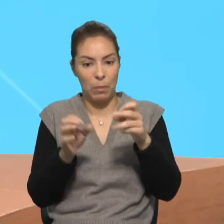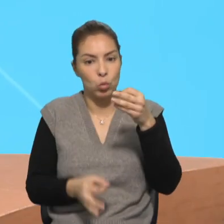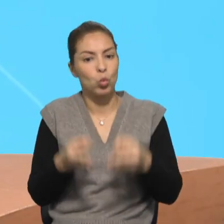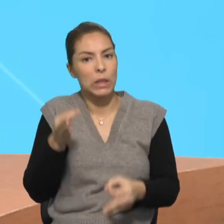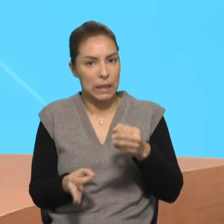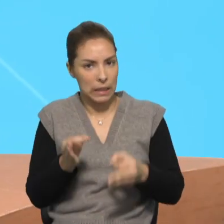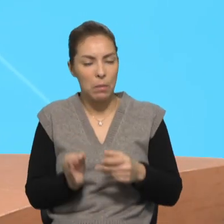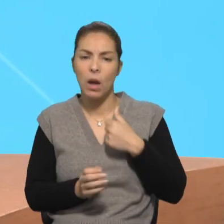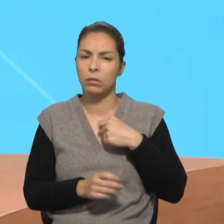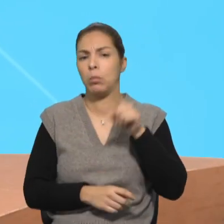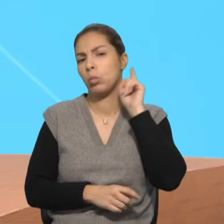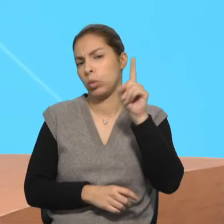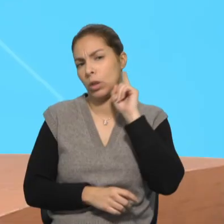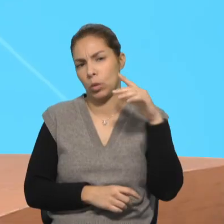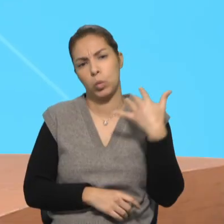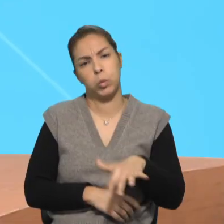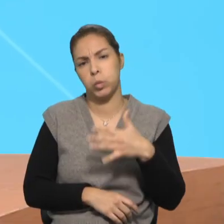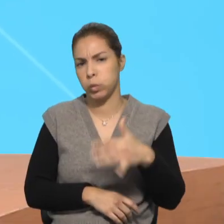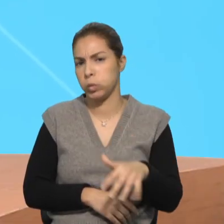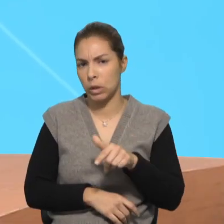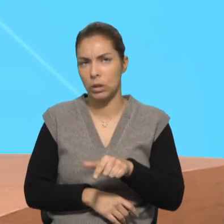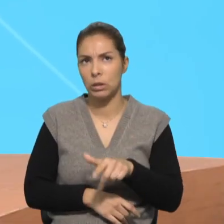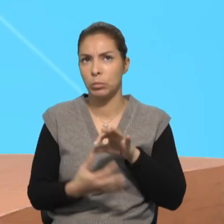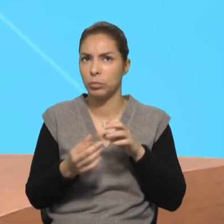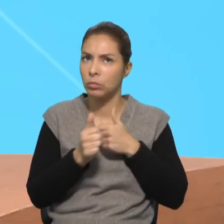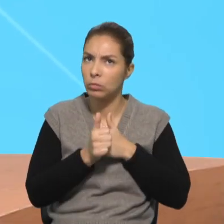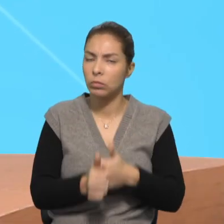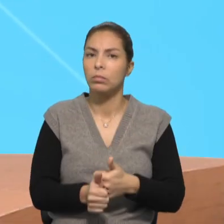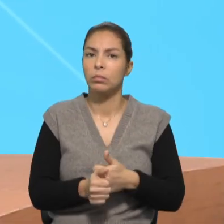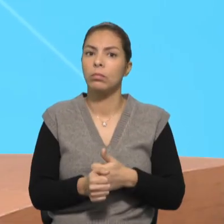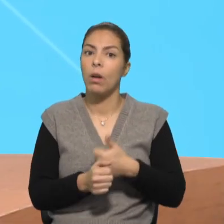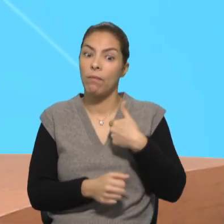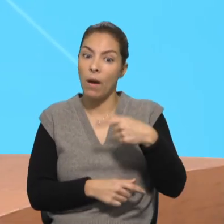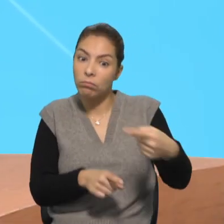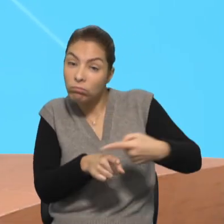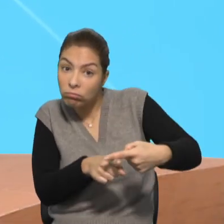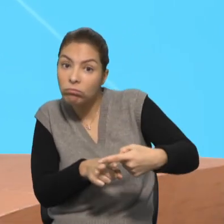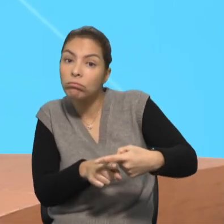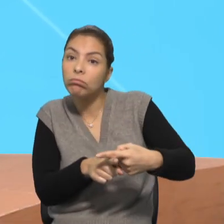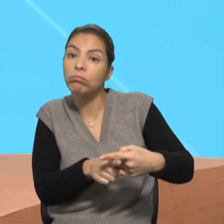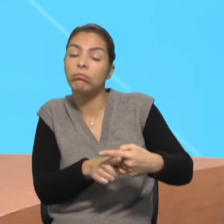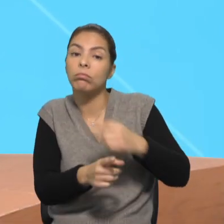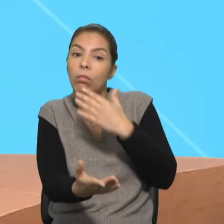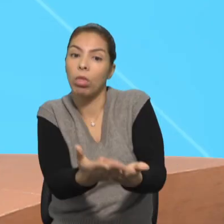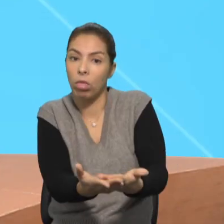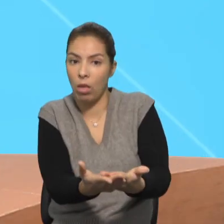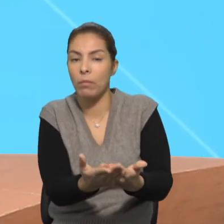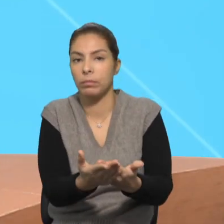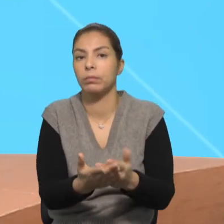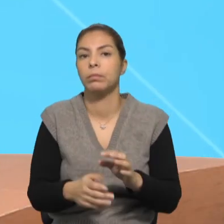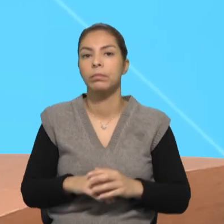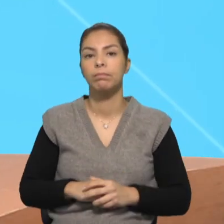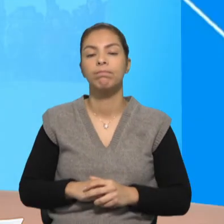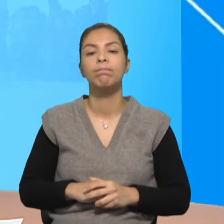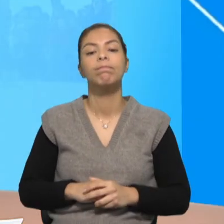importante e por isso acho que se vai ter motivações para poder avançar. E fica